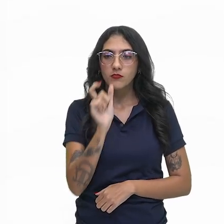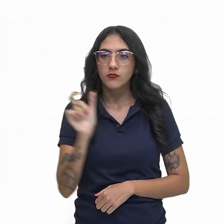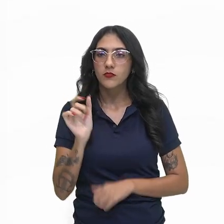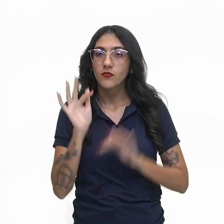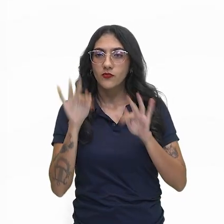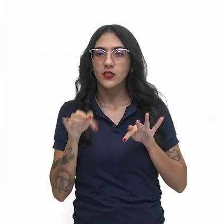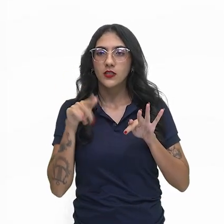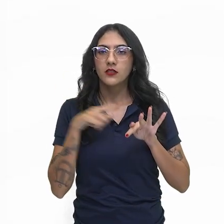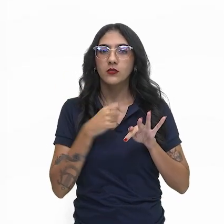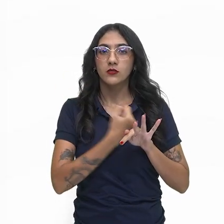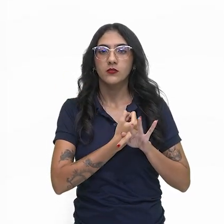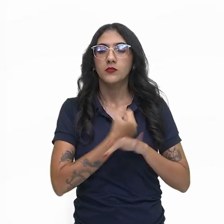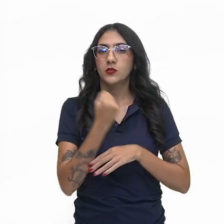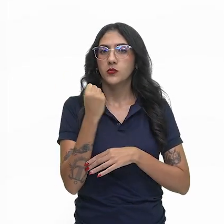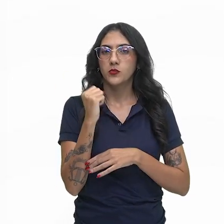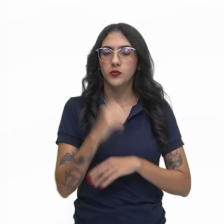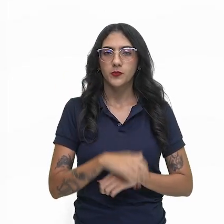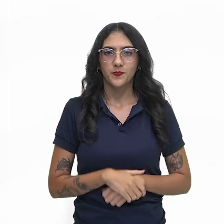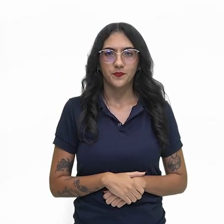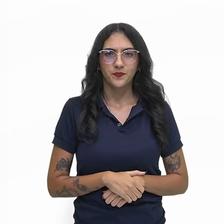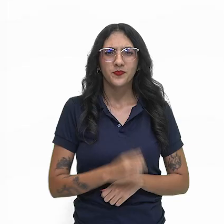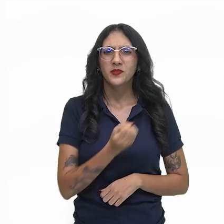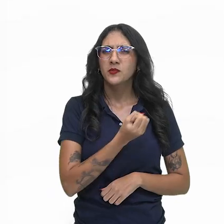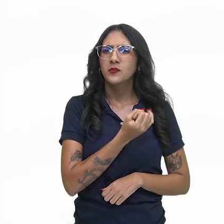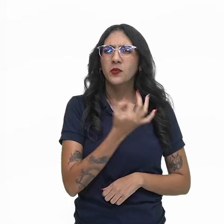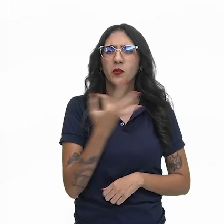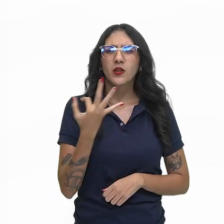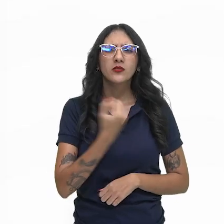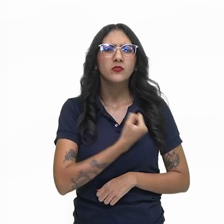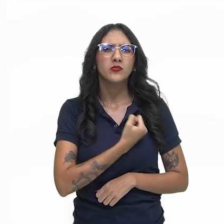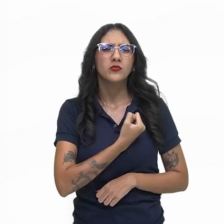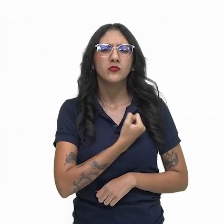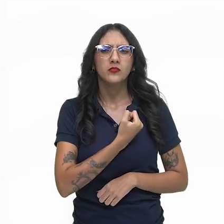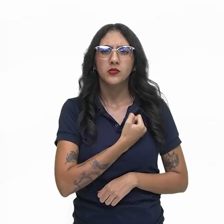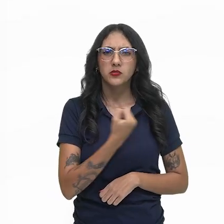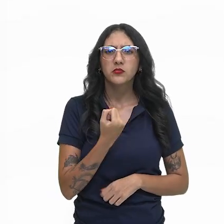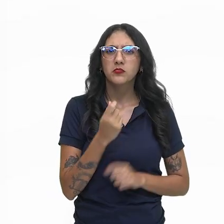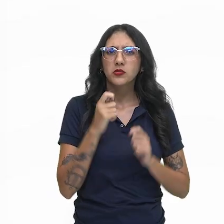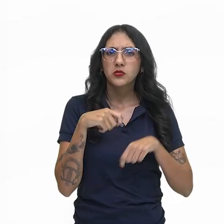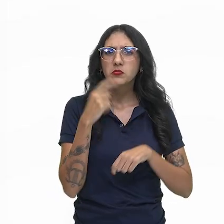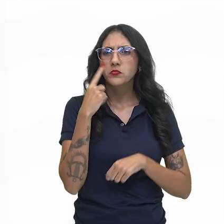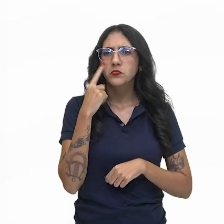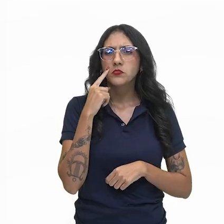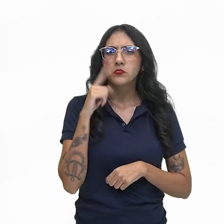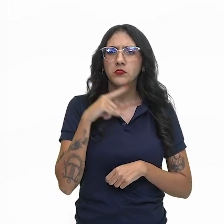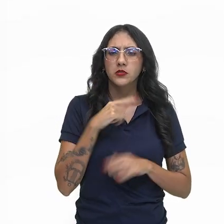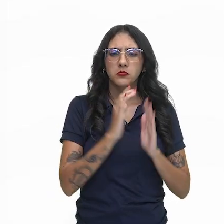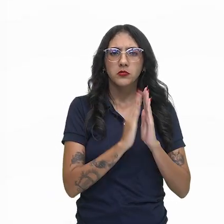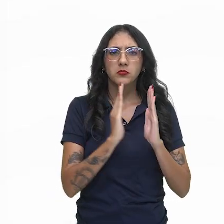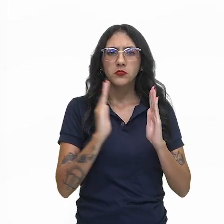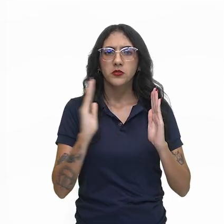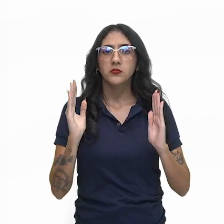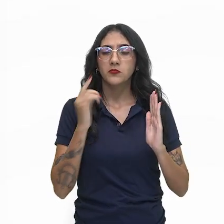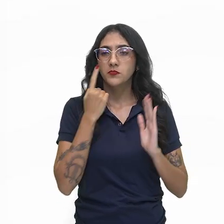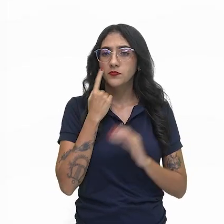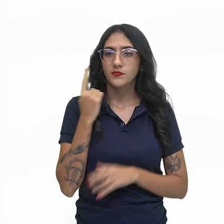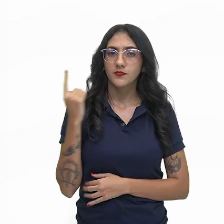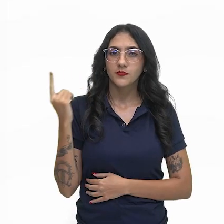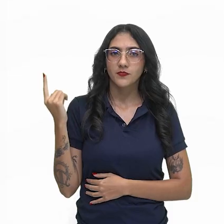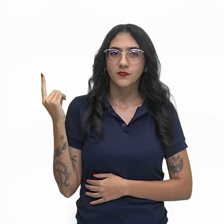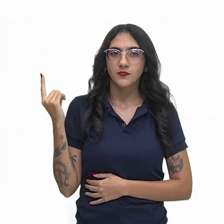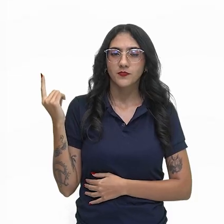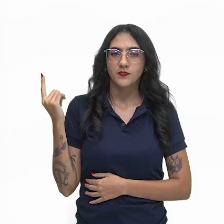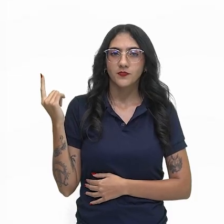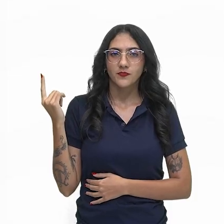Veja, quantos algarismos significativos eu tenho nessa medida? Vamos contar? 1,